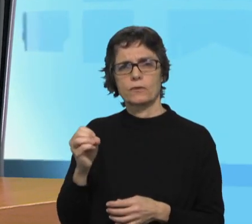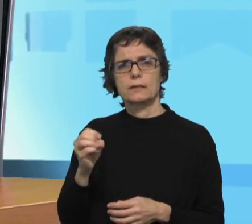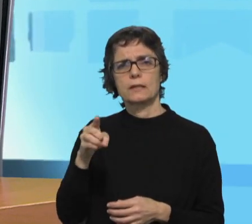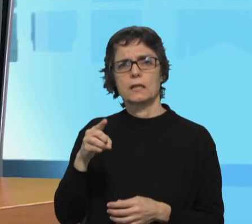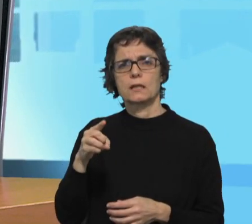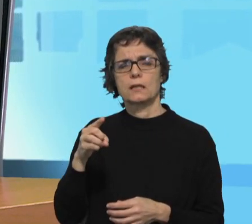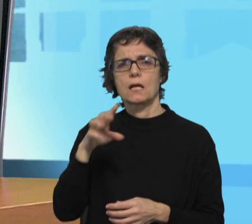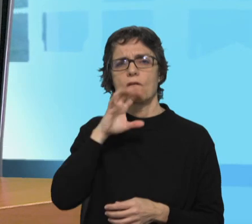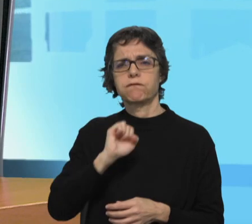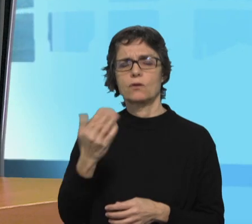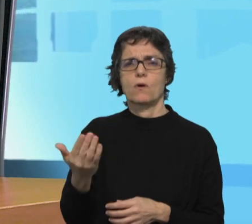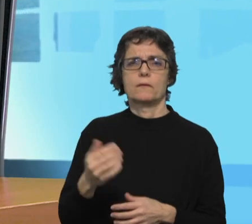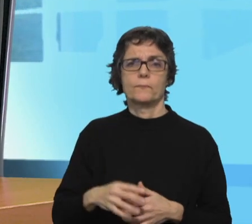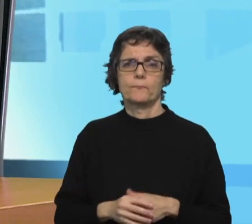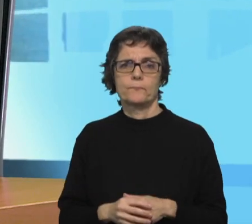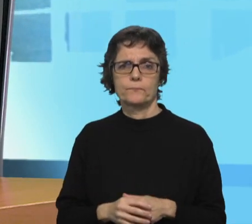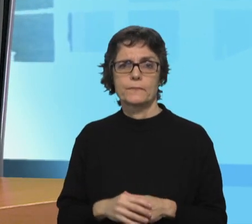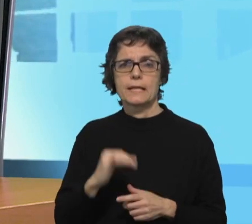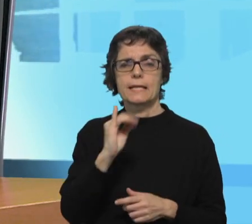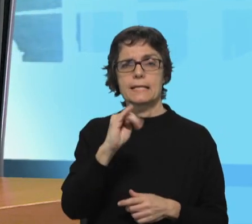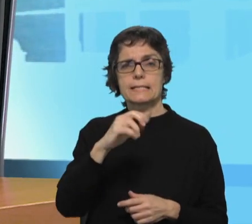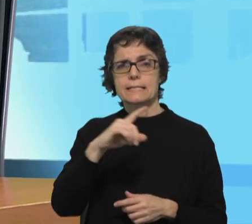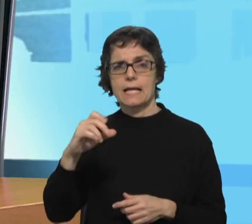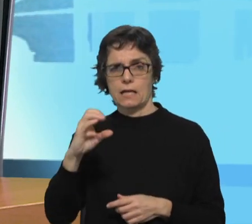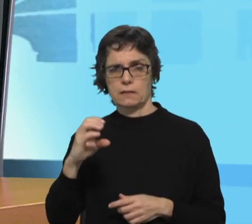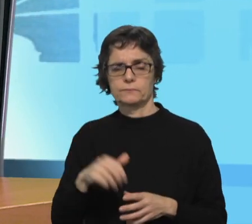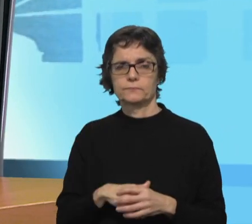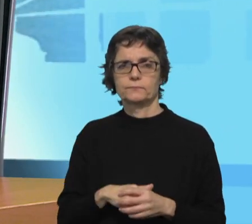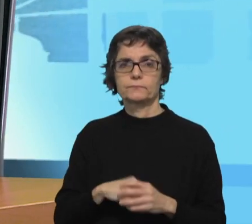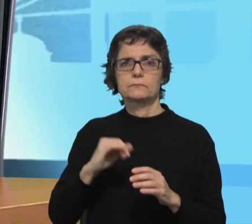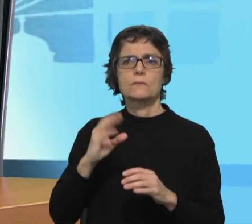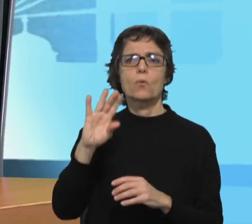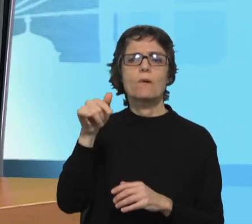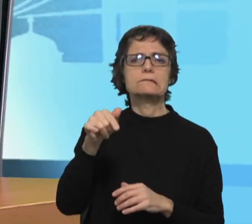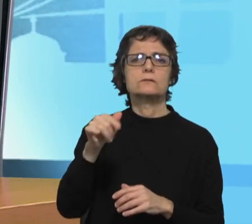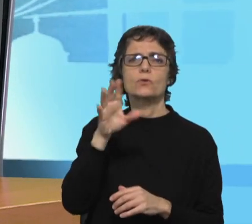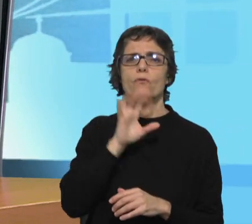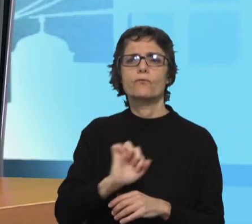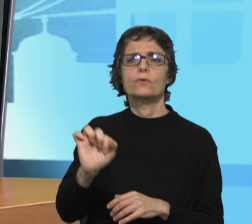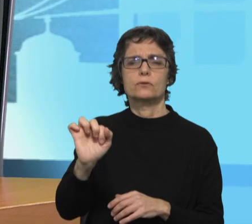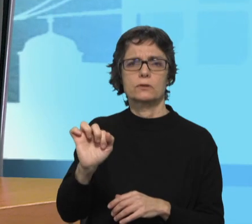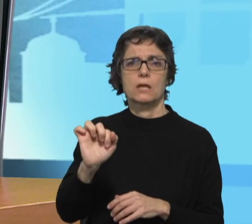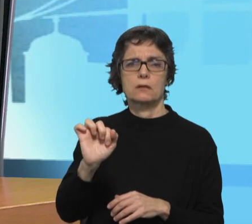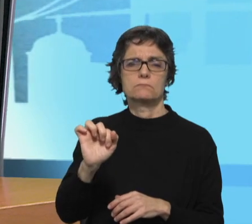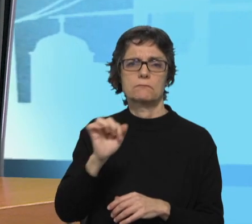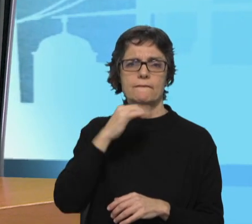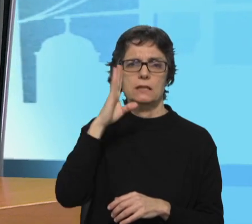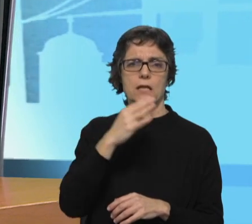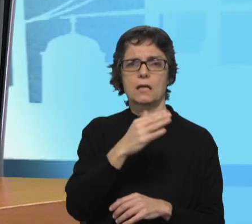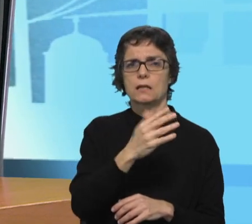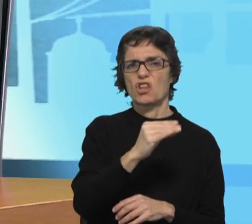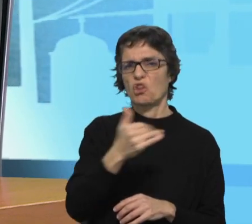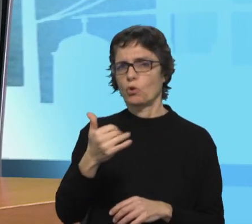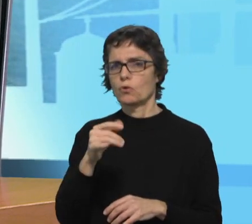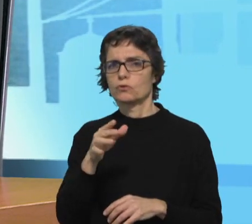filho, Isaac. E quando Isaac tinha 10, 12 anos, Deus diz a